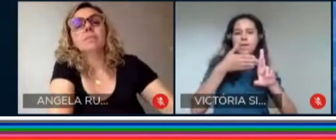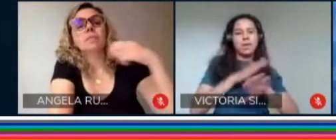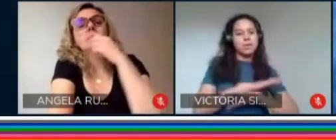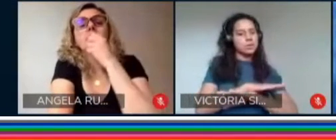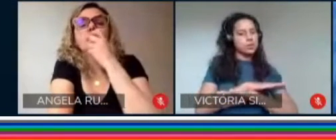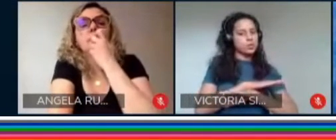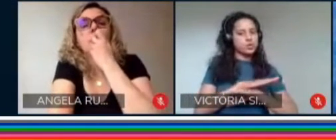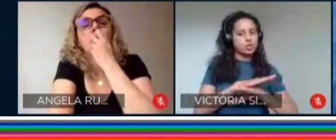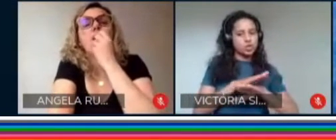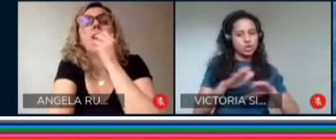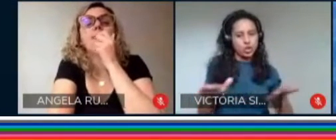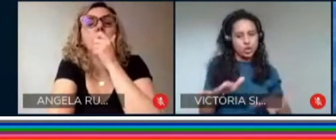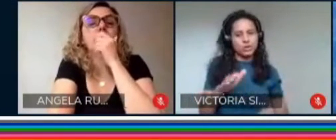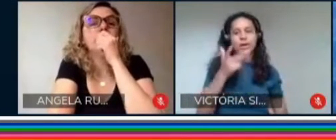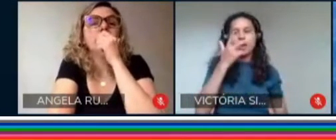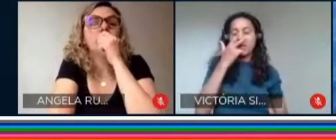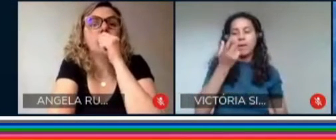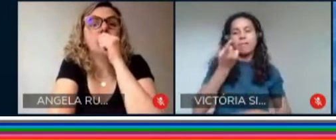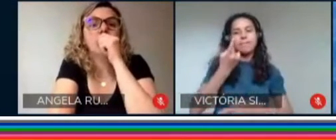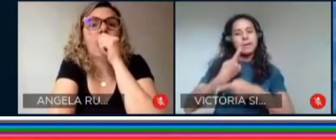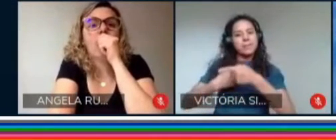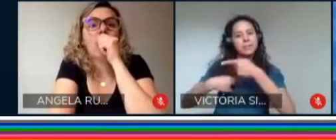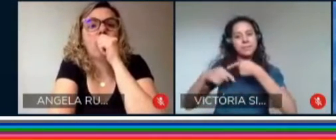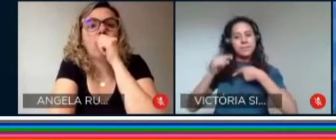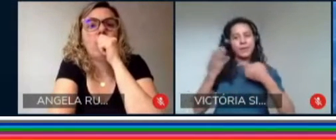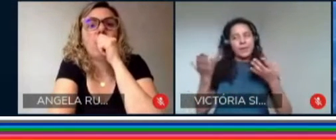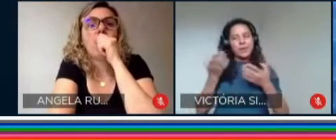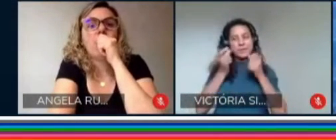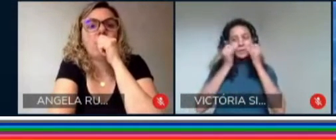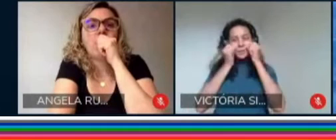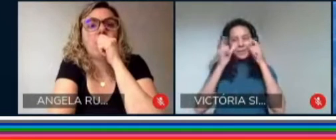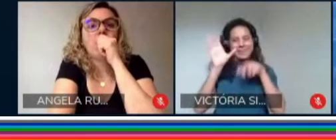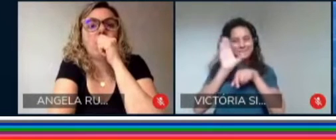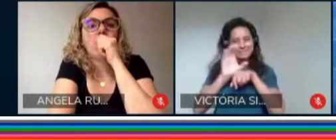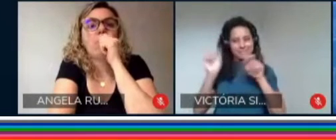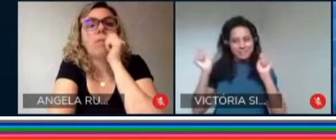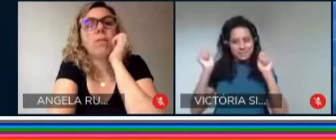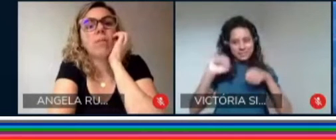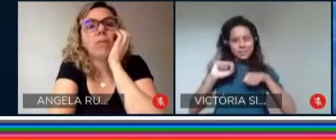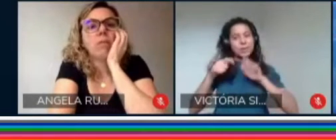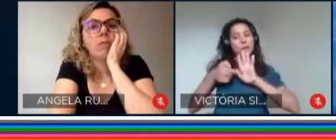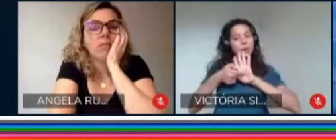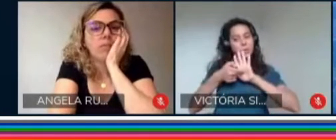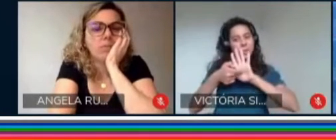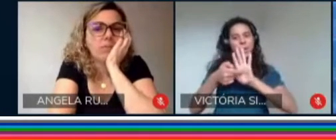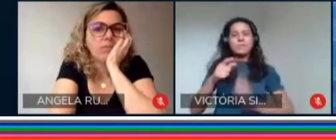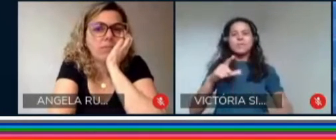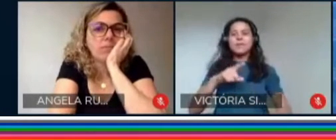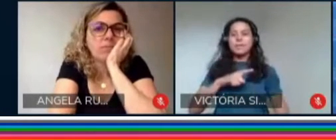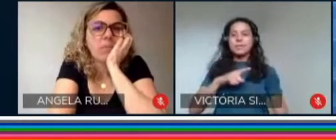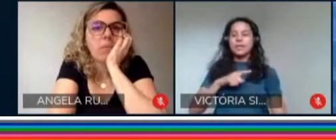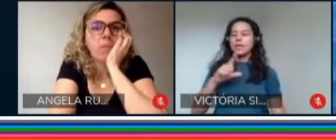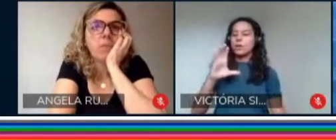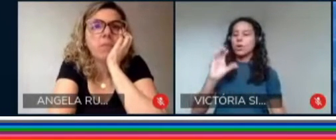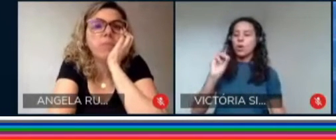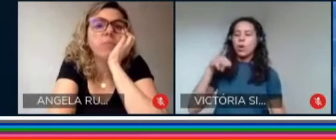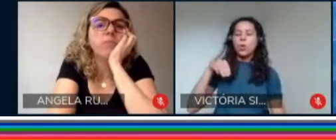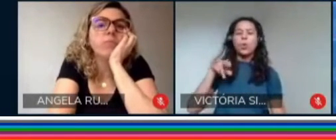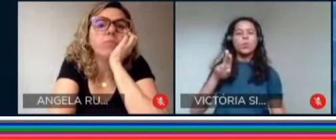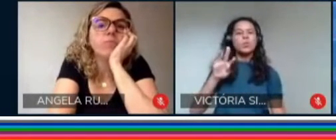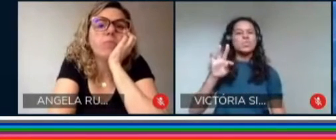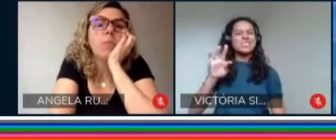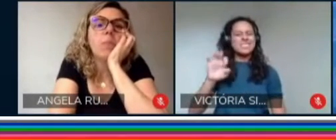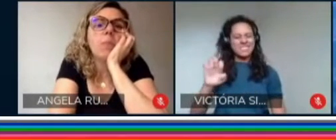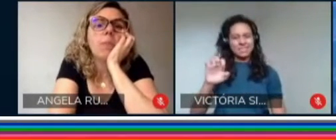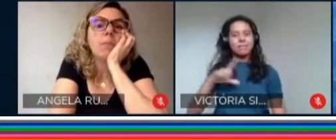casos, volta lá atrás na apresentação da manhã, em que eu mencionei que a gente tem os casos de comute, né, de comutação bibliográfica, que é fazer